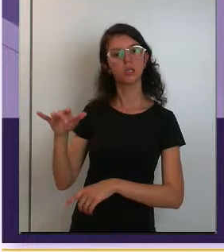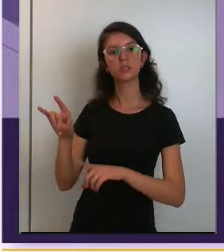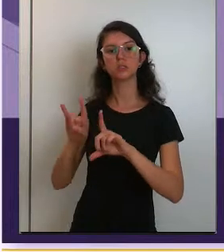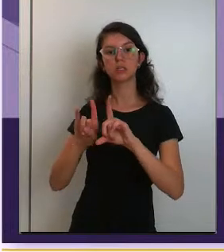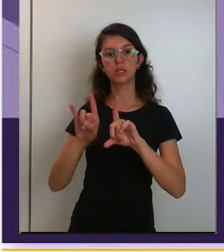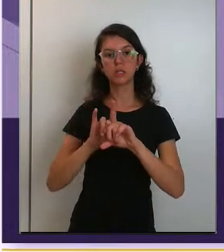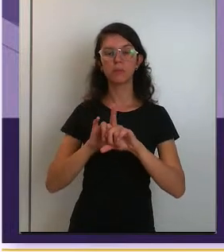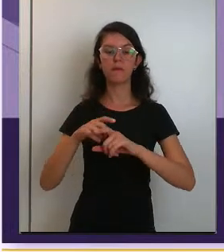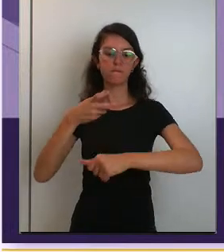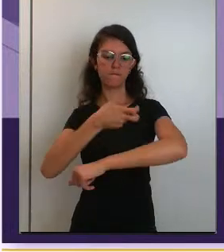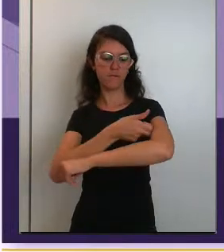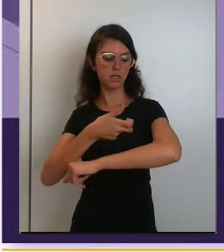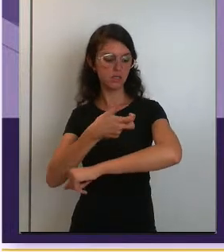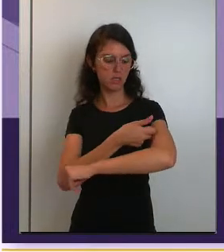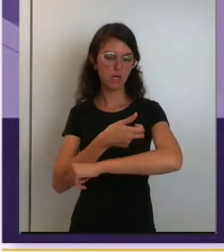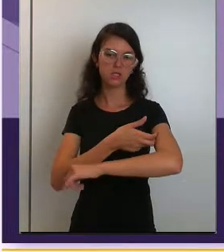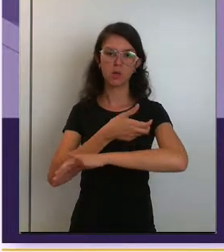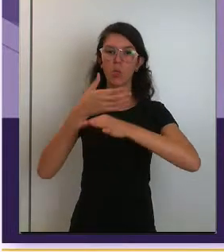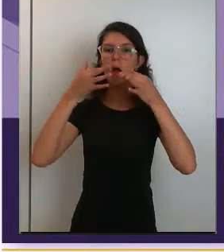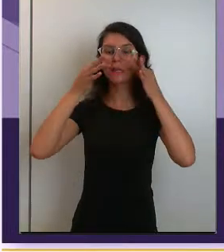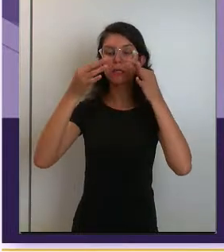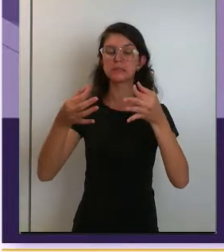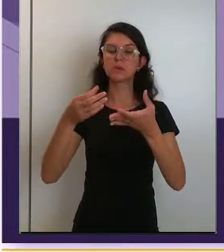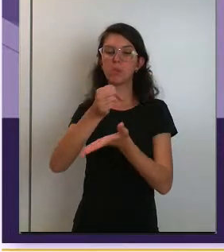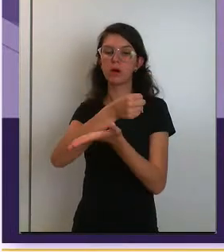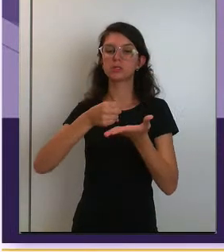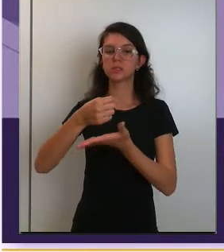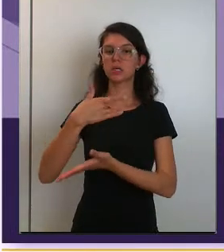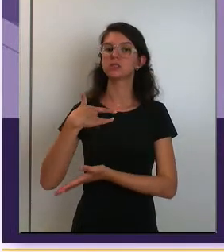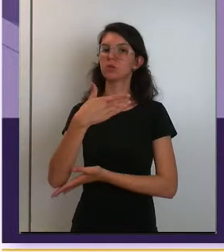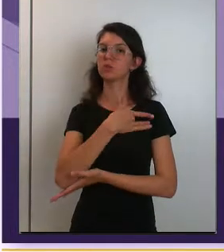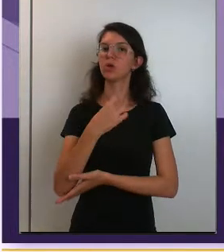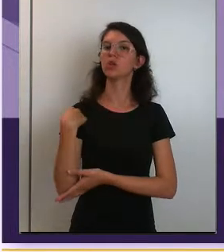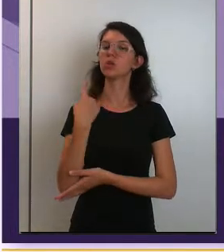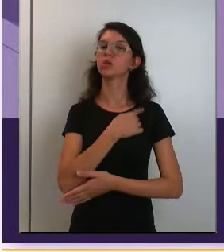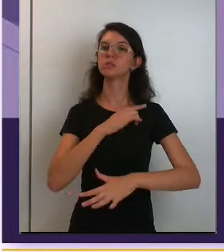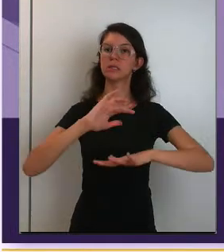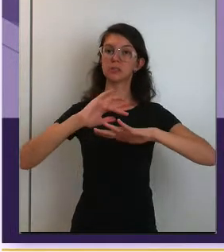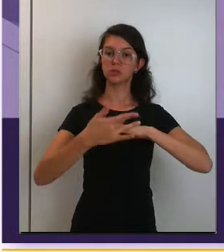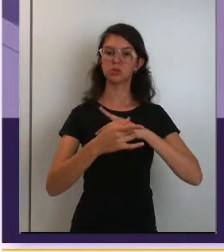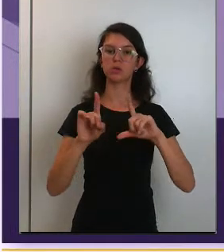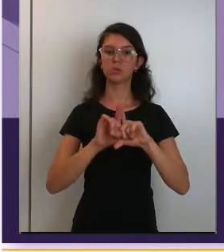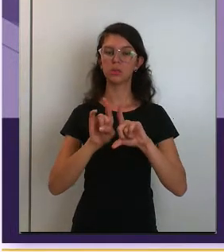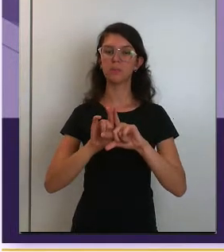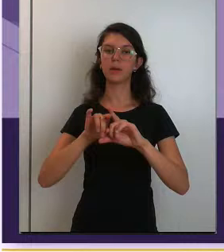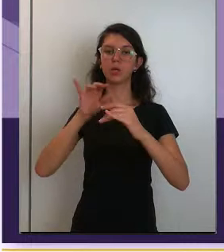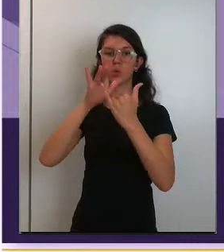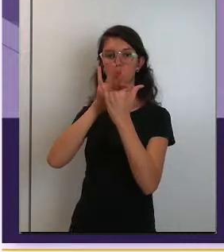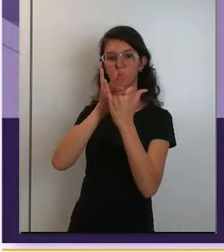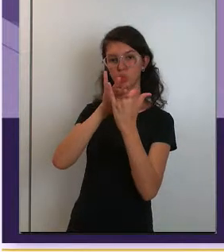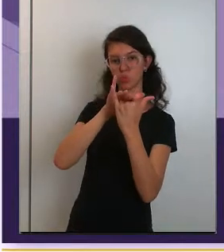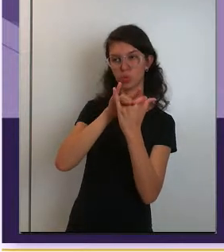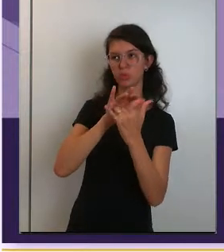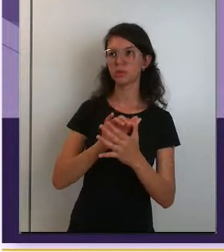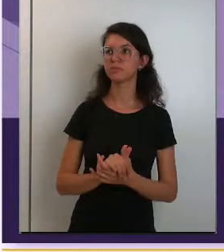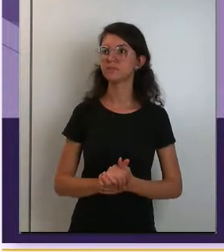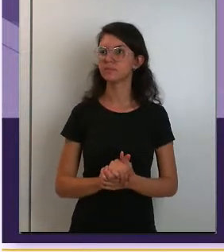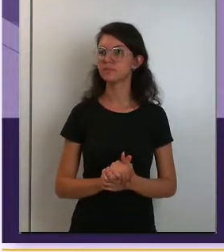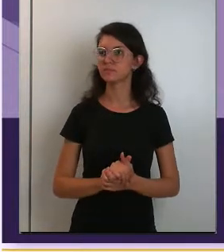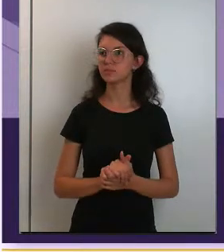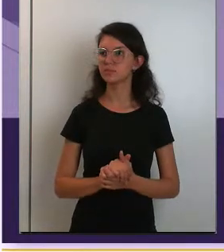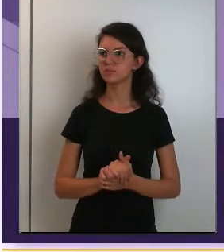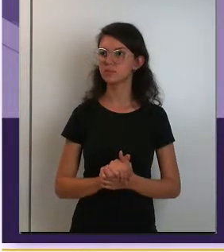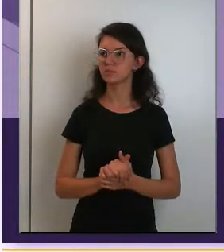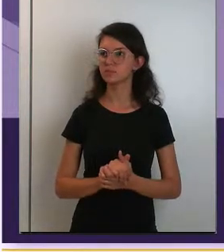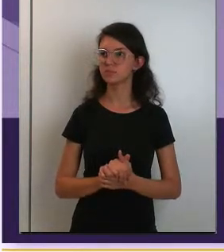básica em saúde. A gente está nas redes sociais, inclusive no YouTube. E só para trazer